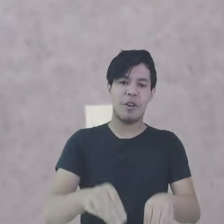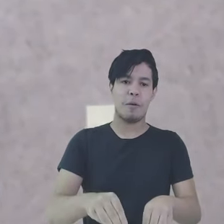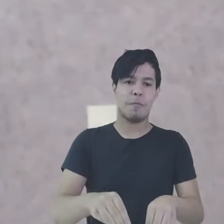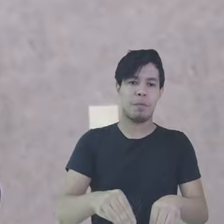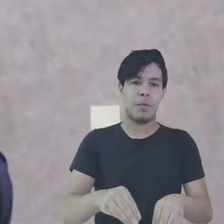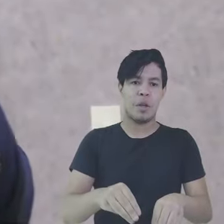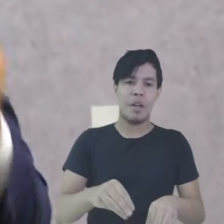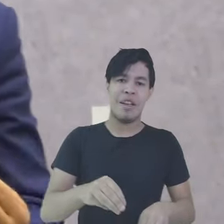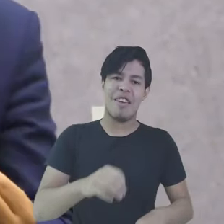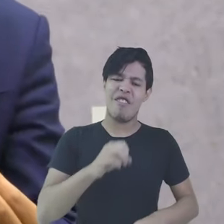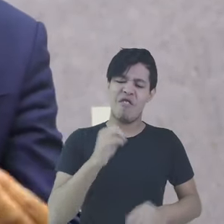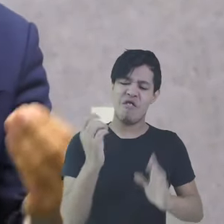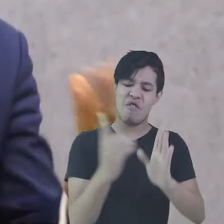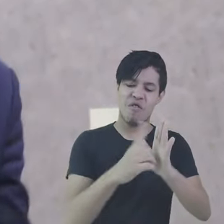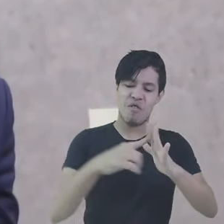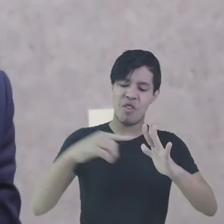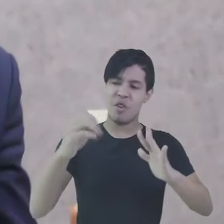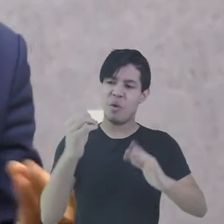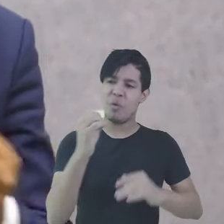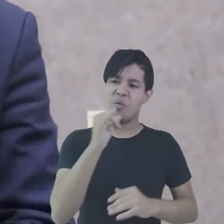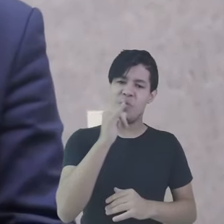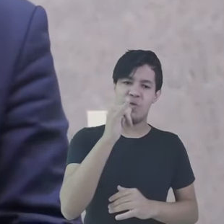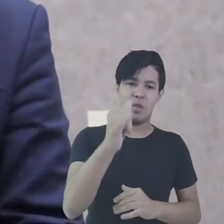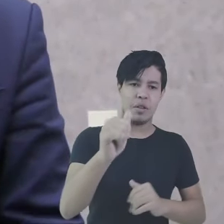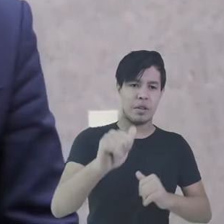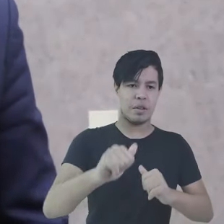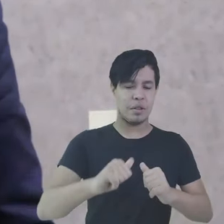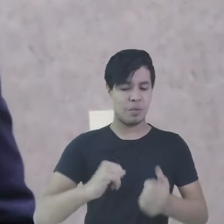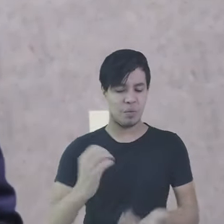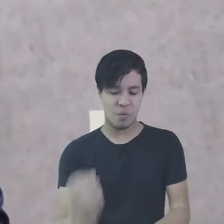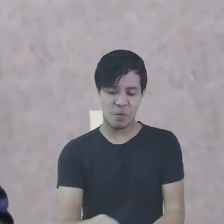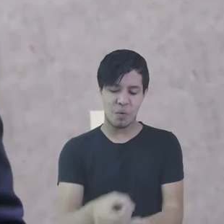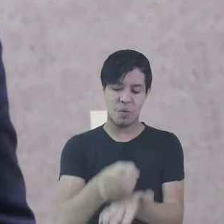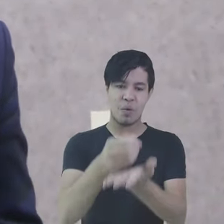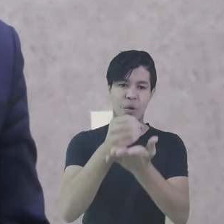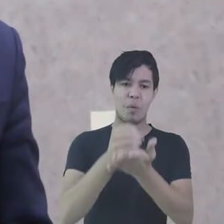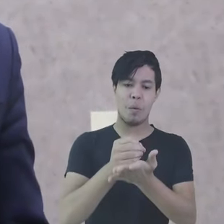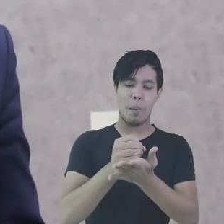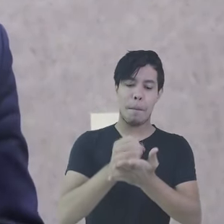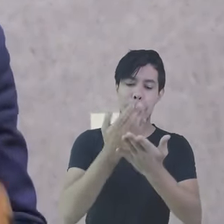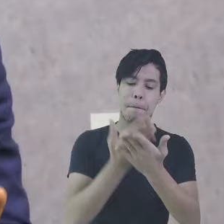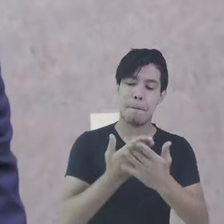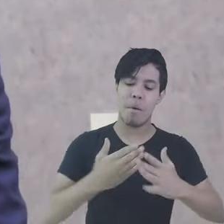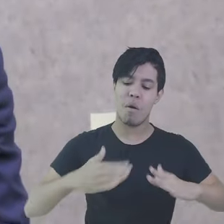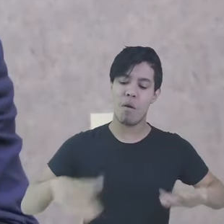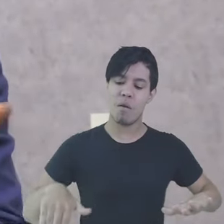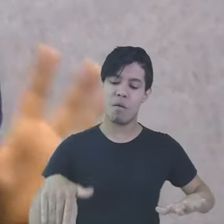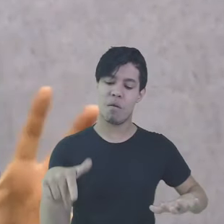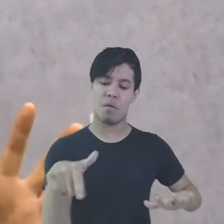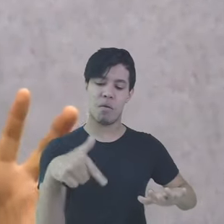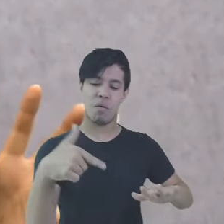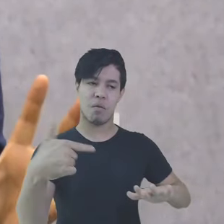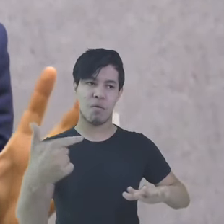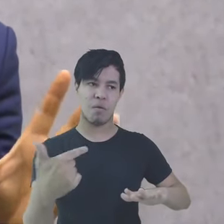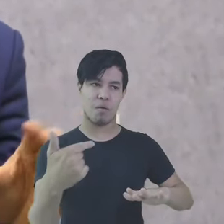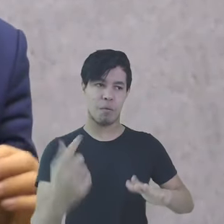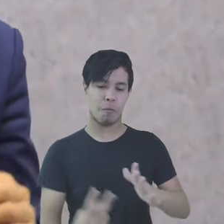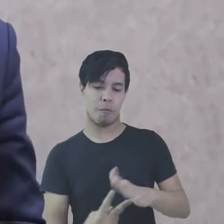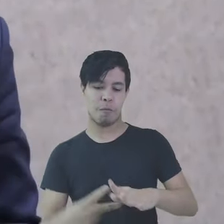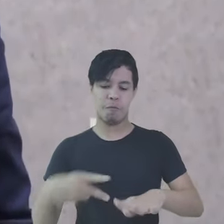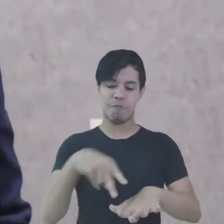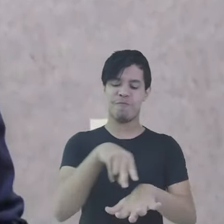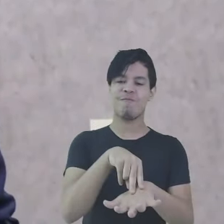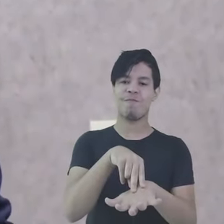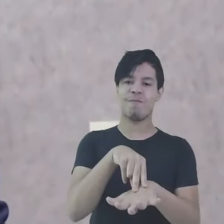ressurreição especial. Nesta mesma saem salvos e perdidos. É por isso que Apocalipse 1, verso 7, preste atenção porque é muita informação